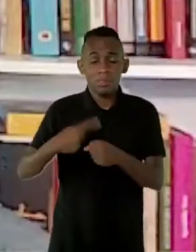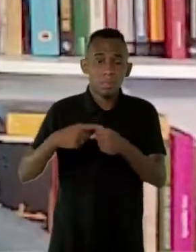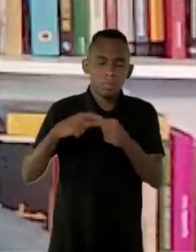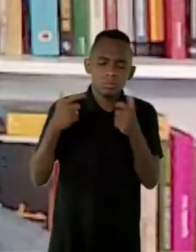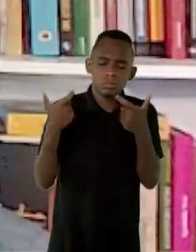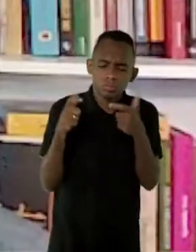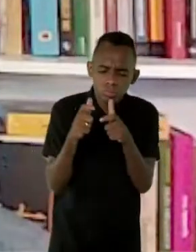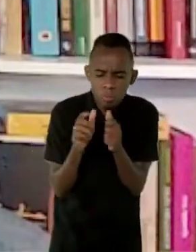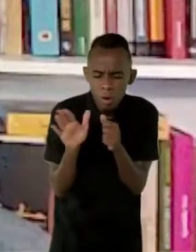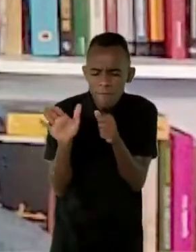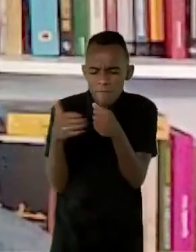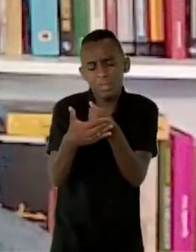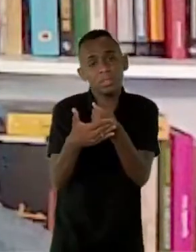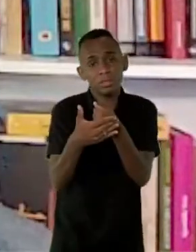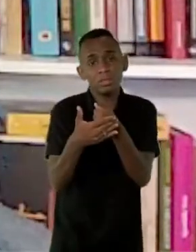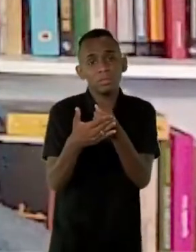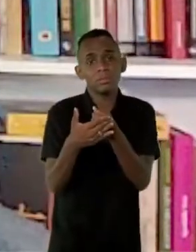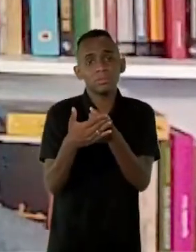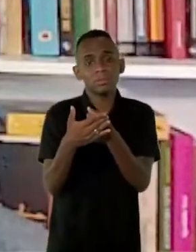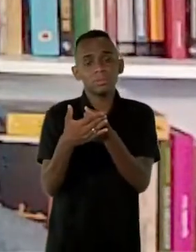muito fechada. As pessoas